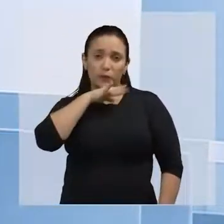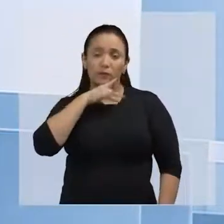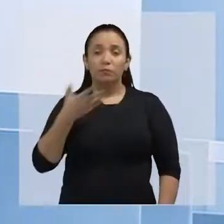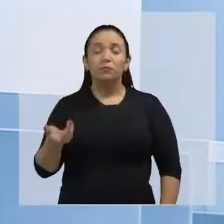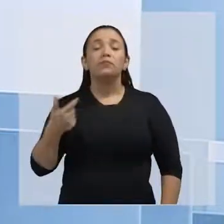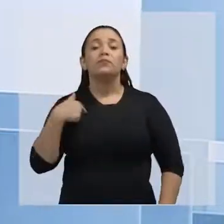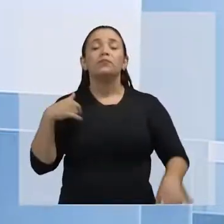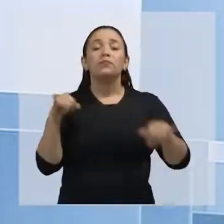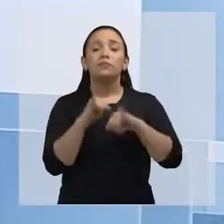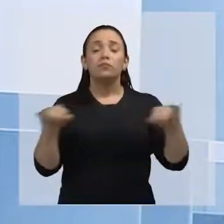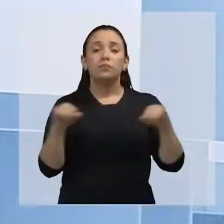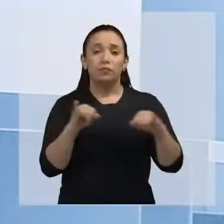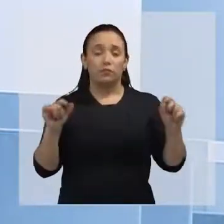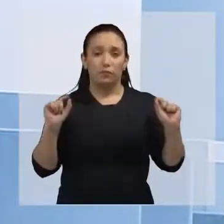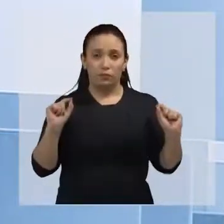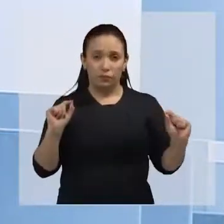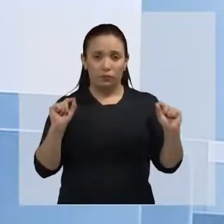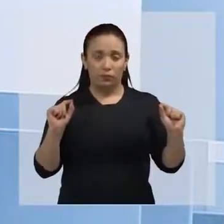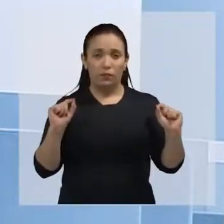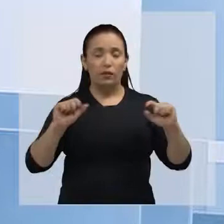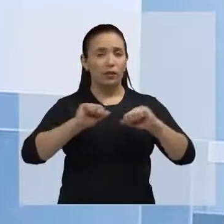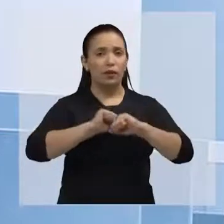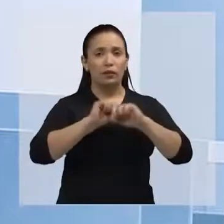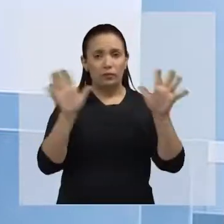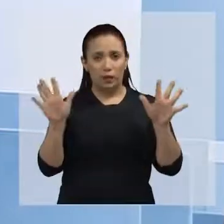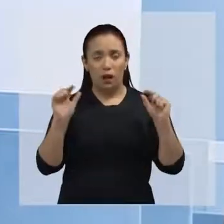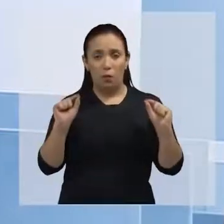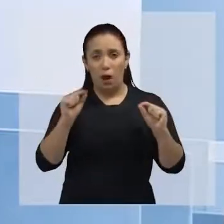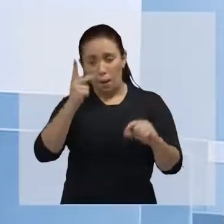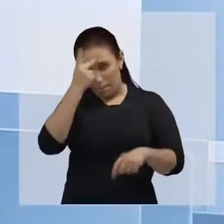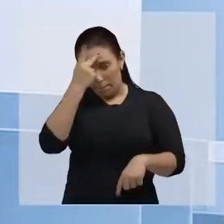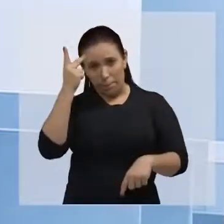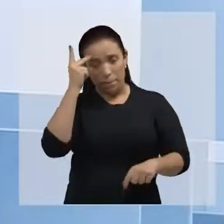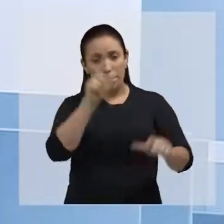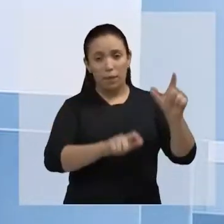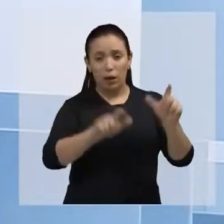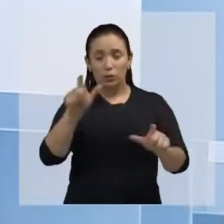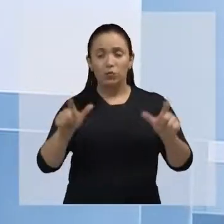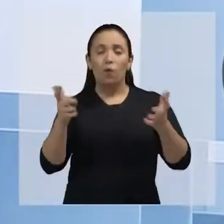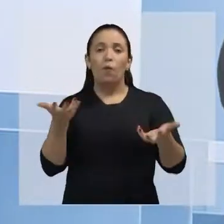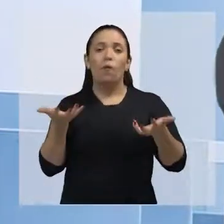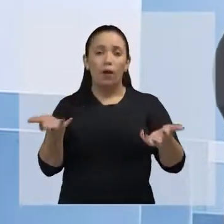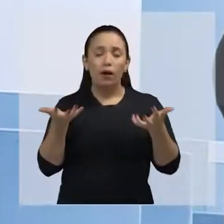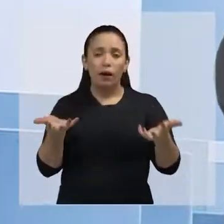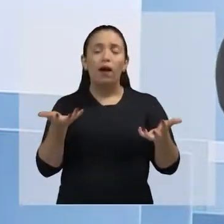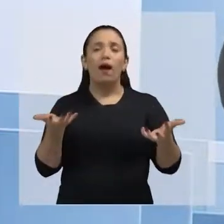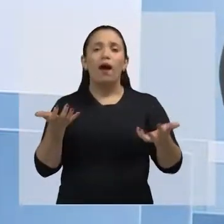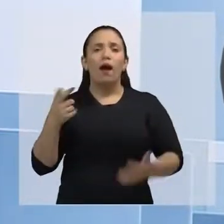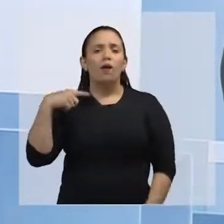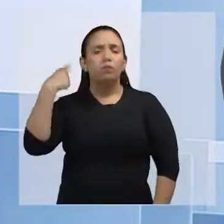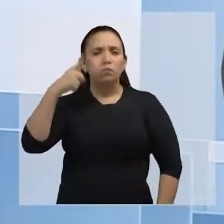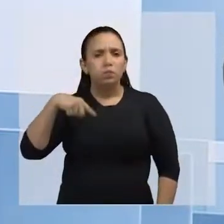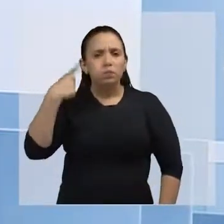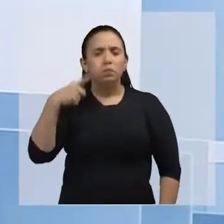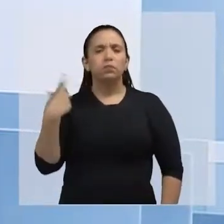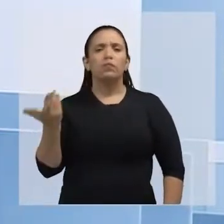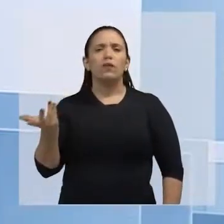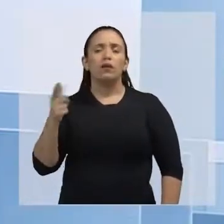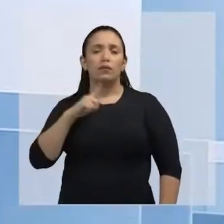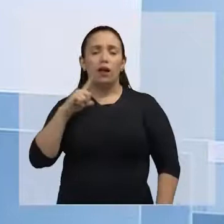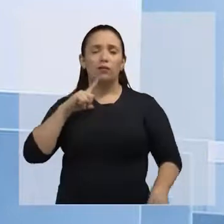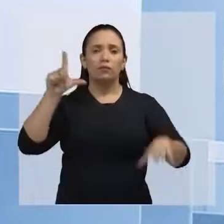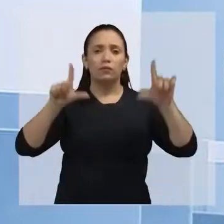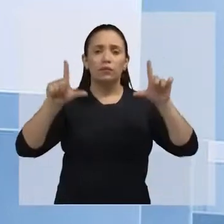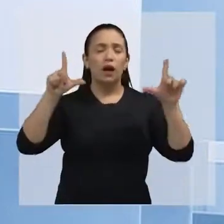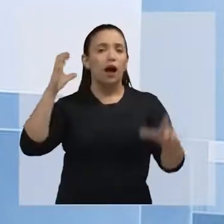querendo dizer uma coisa muito clara. As pessoas estão querendo, vários juristas estão indo para o rádio, para a